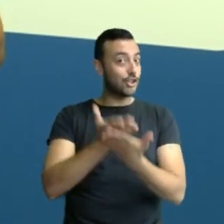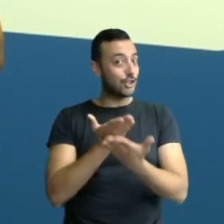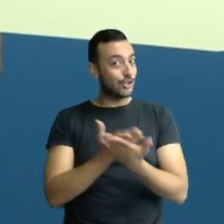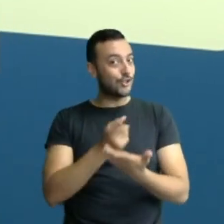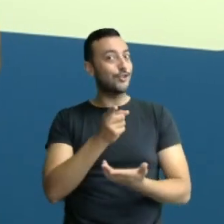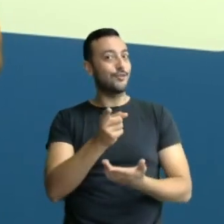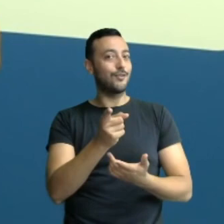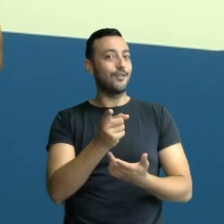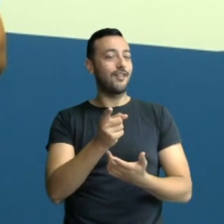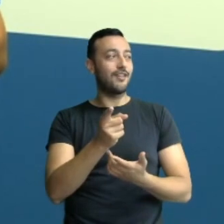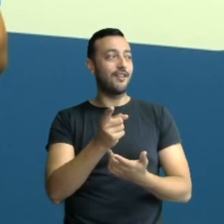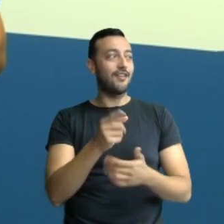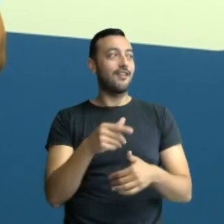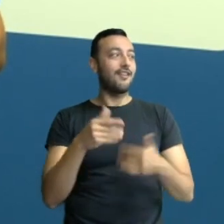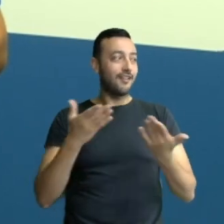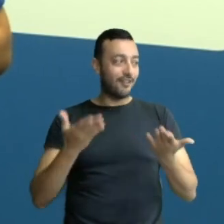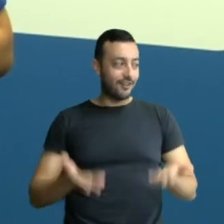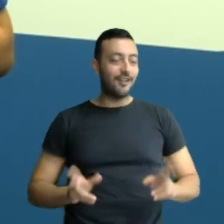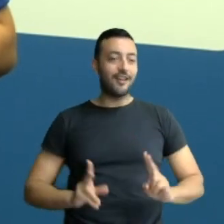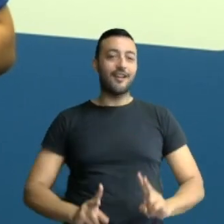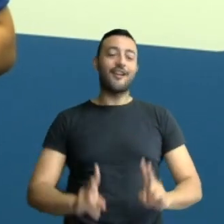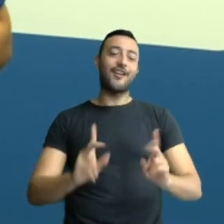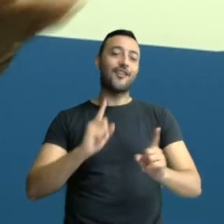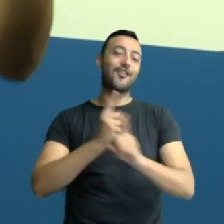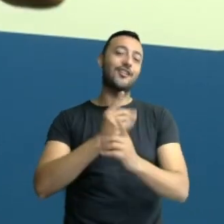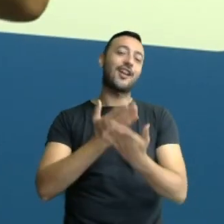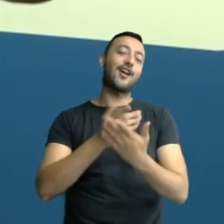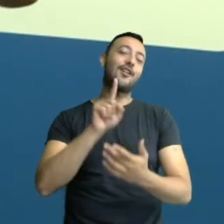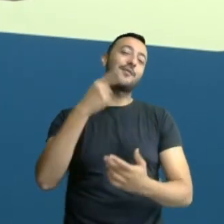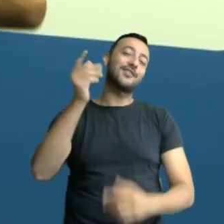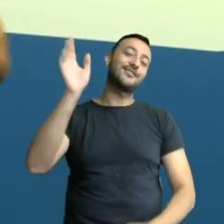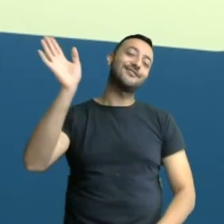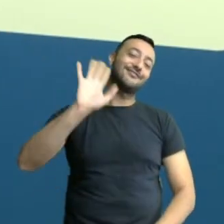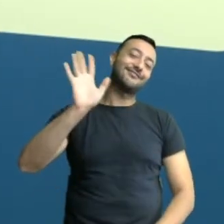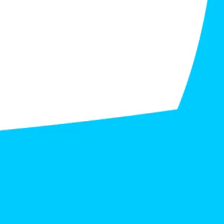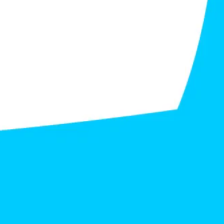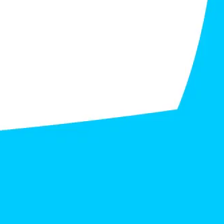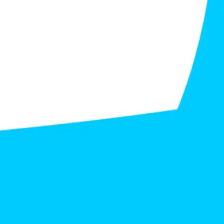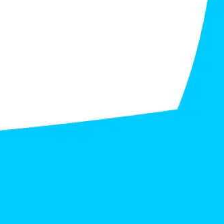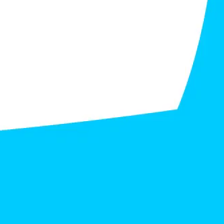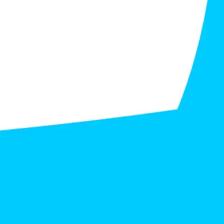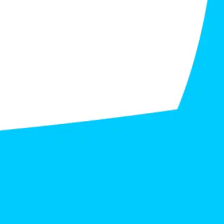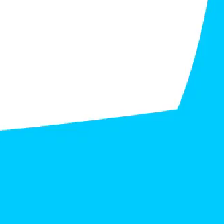estudem bastante e vamos agora nos ver na próxima aula. Bye!